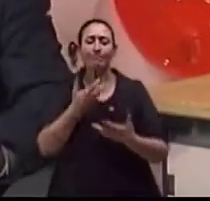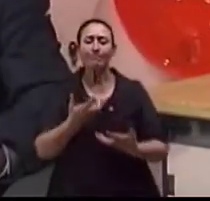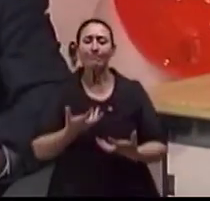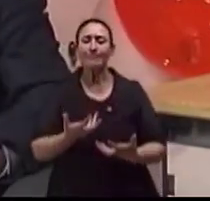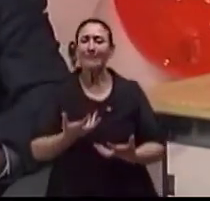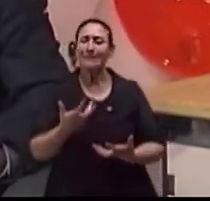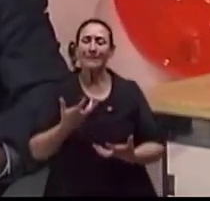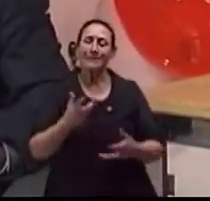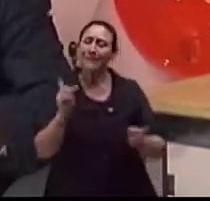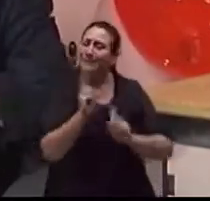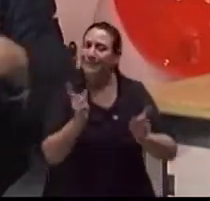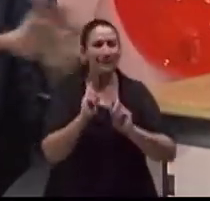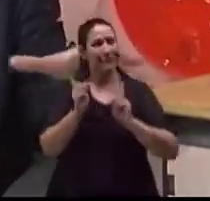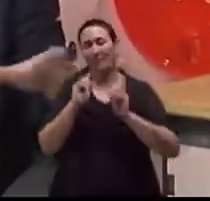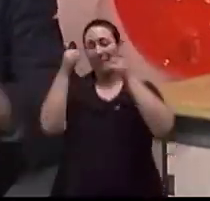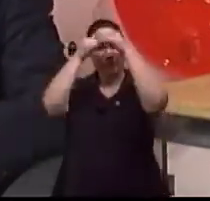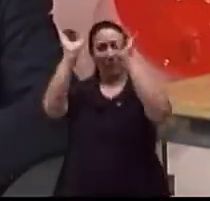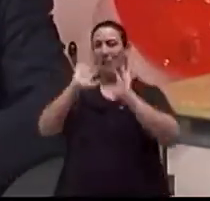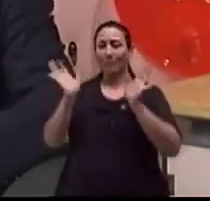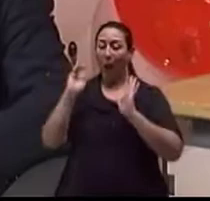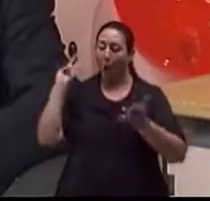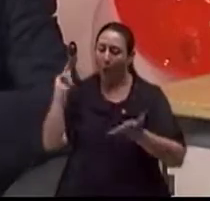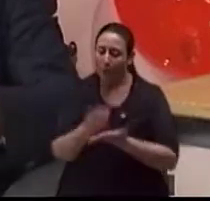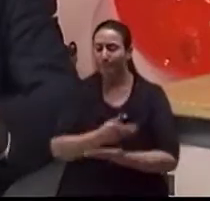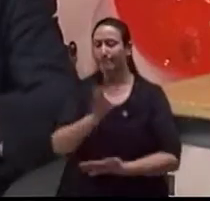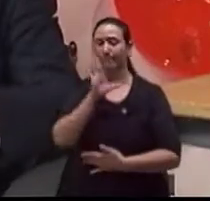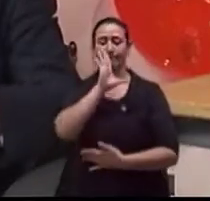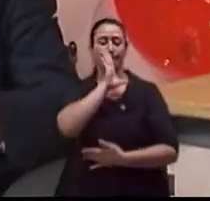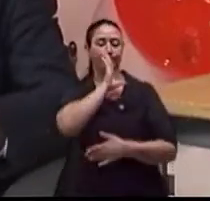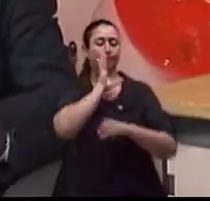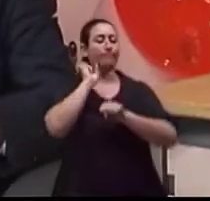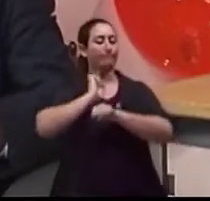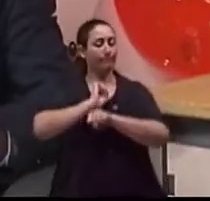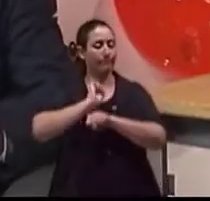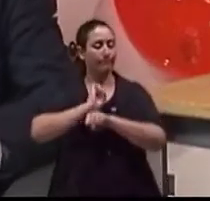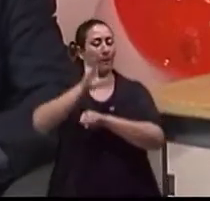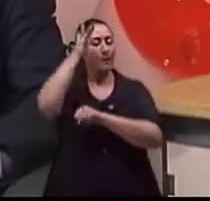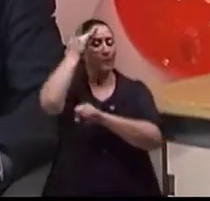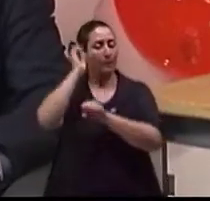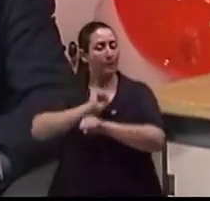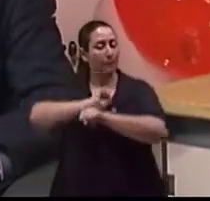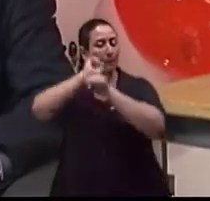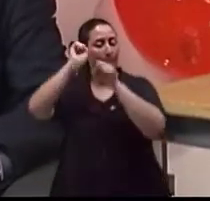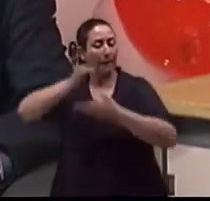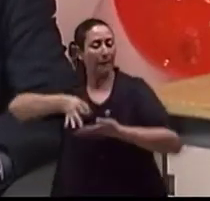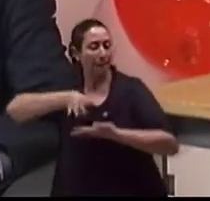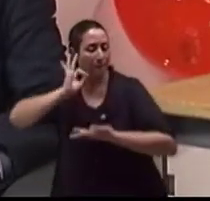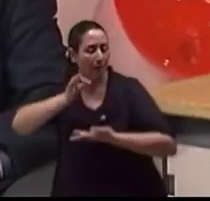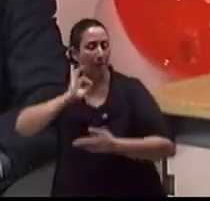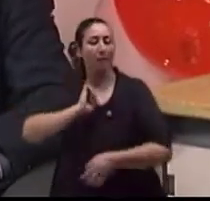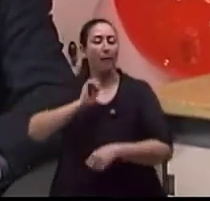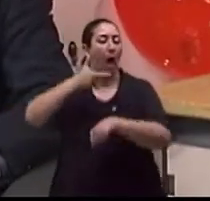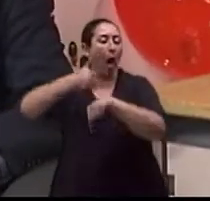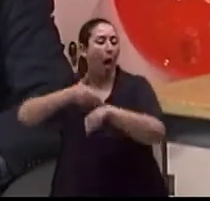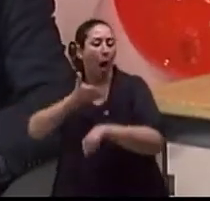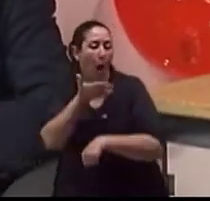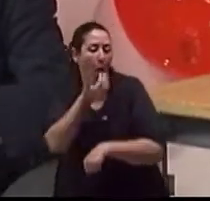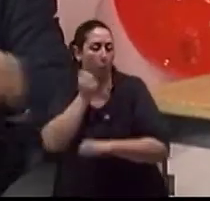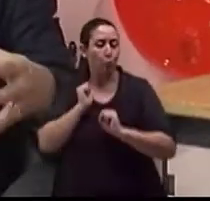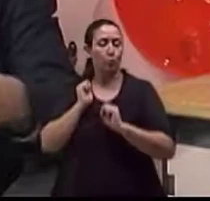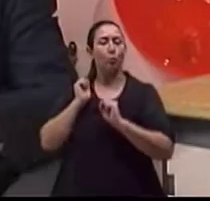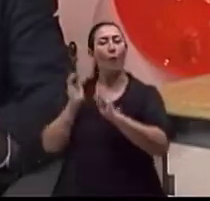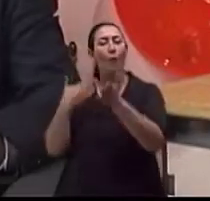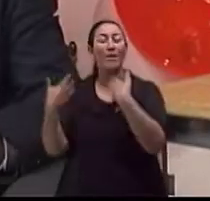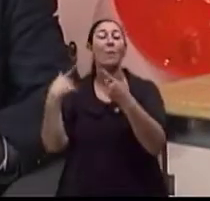no almoço em algum lugar no parque caminhando porque mexe muito com a masculinidade mexe